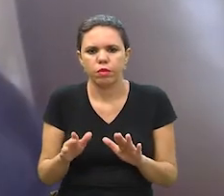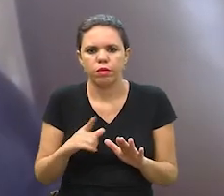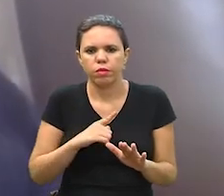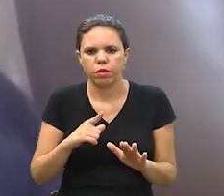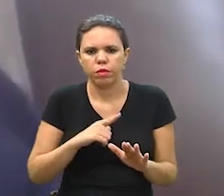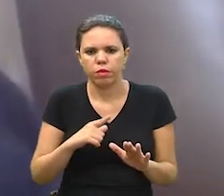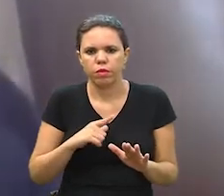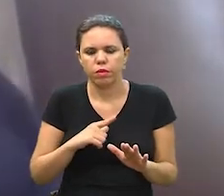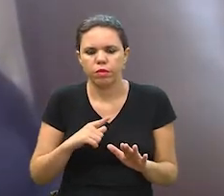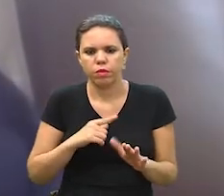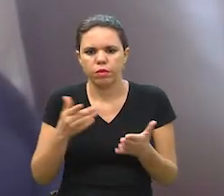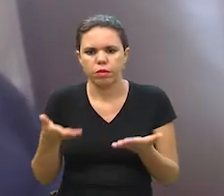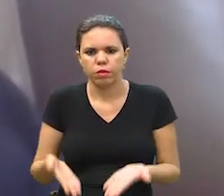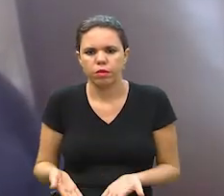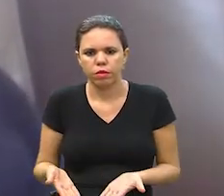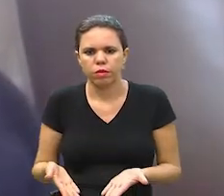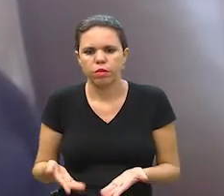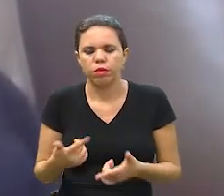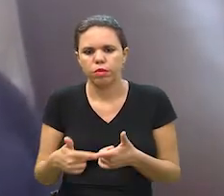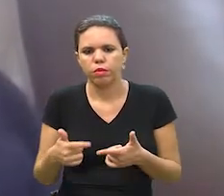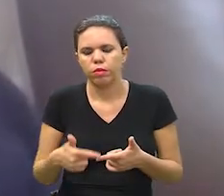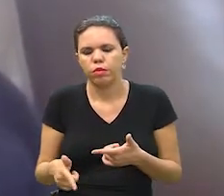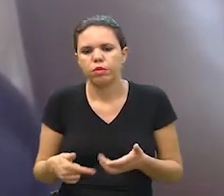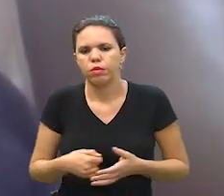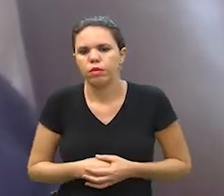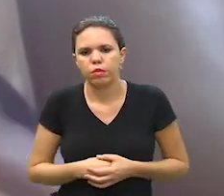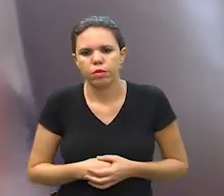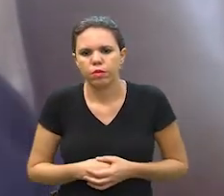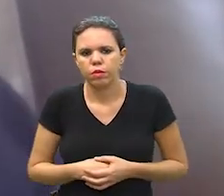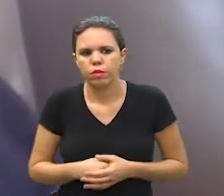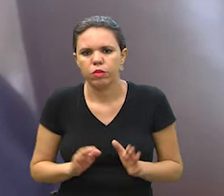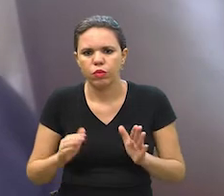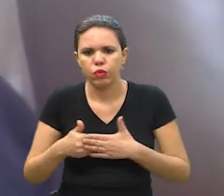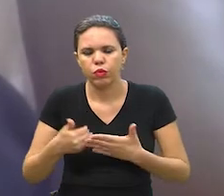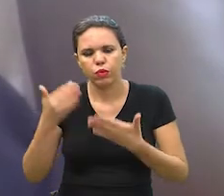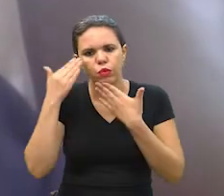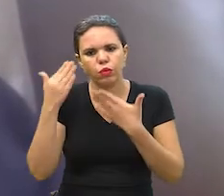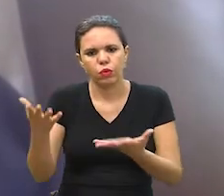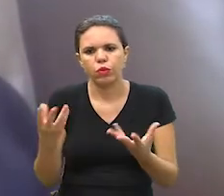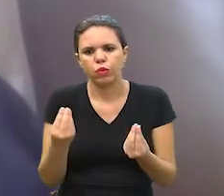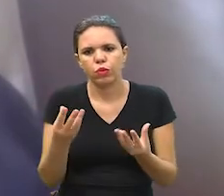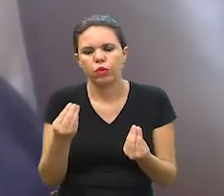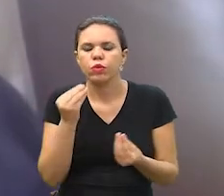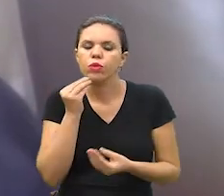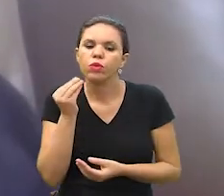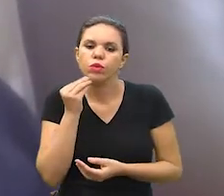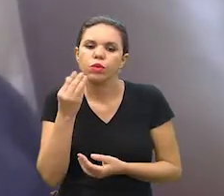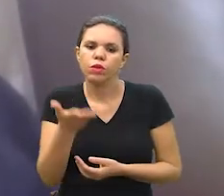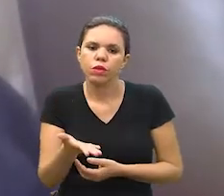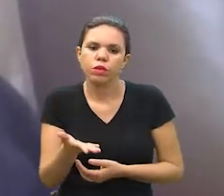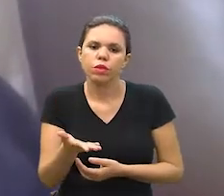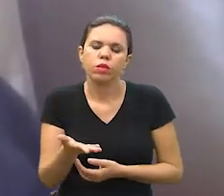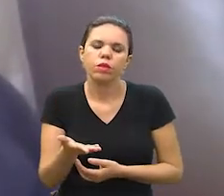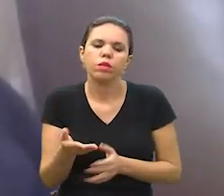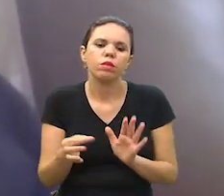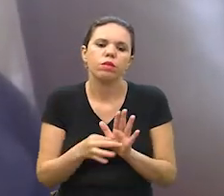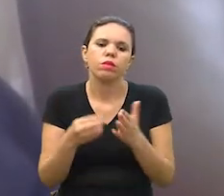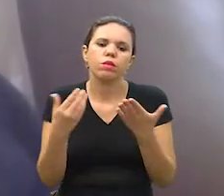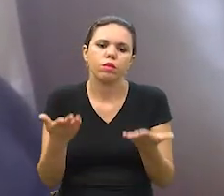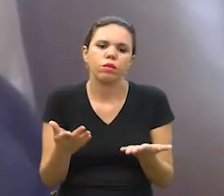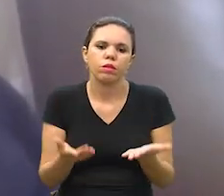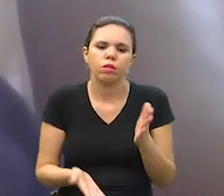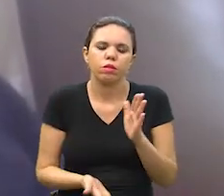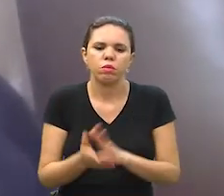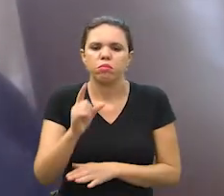tendo para essa problemática, né? Então, eu fecho agradecendo muito a oportunidade de estar sendo colocada e